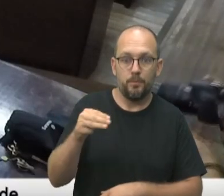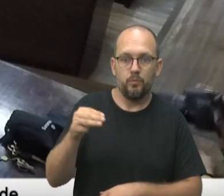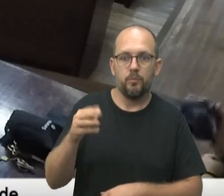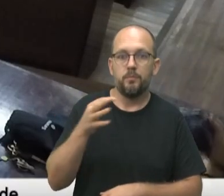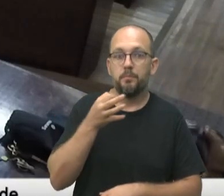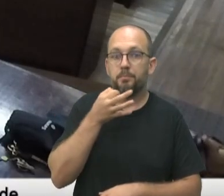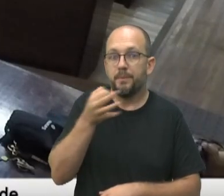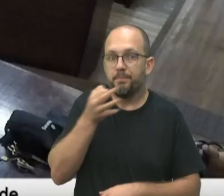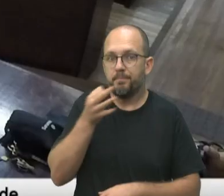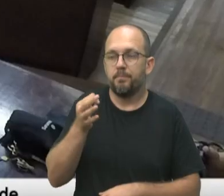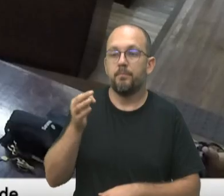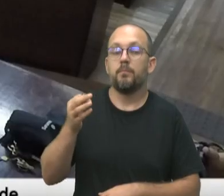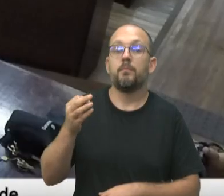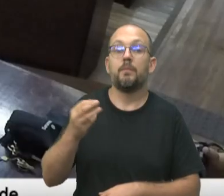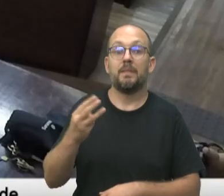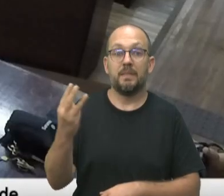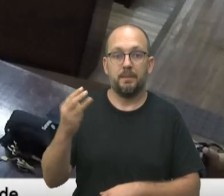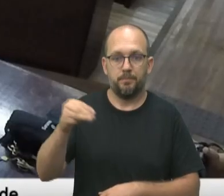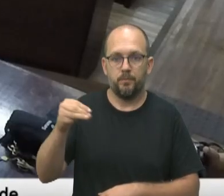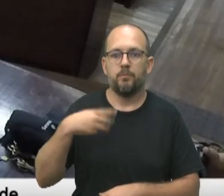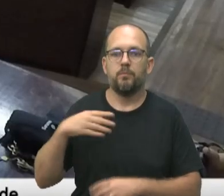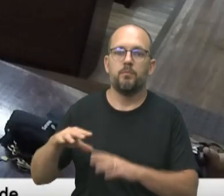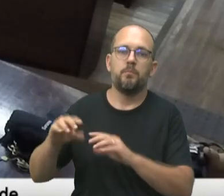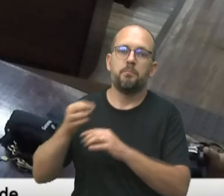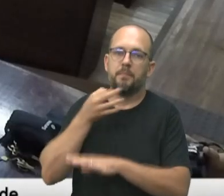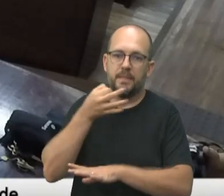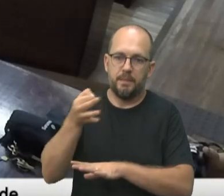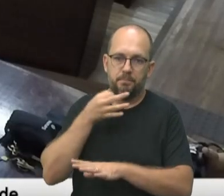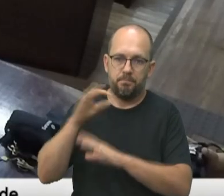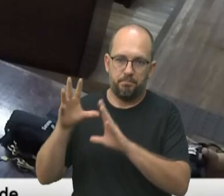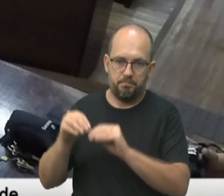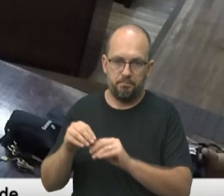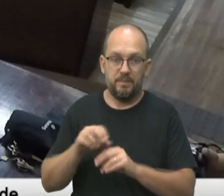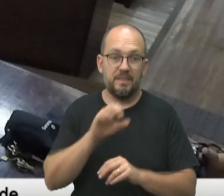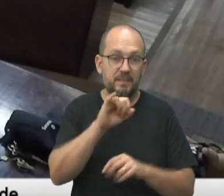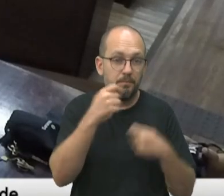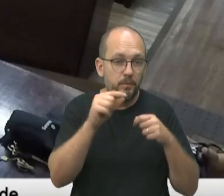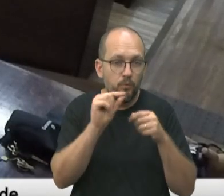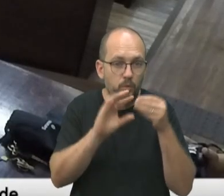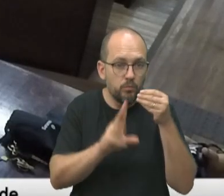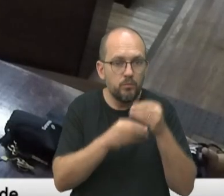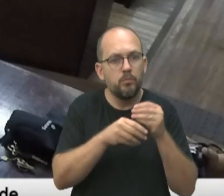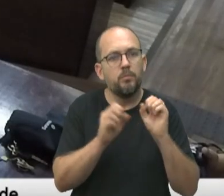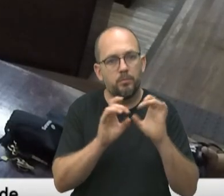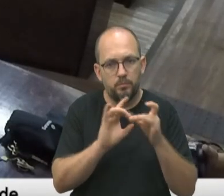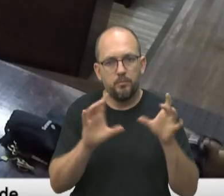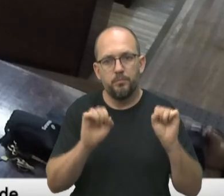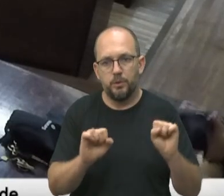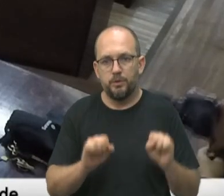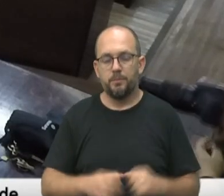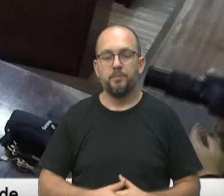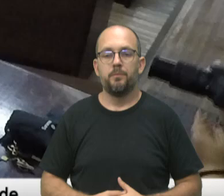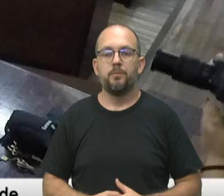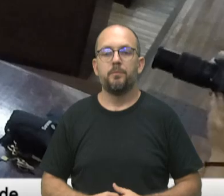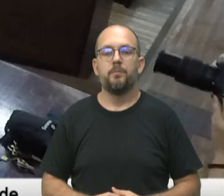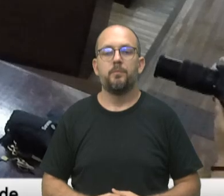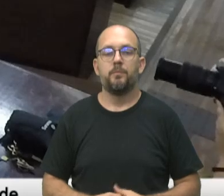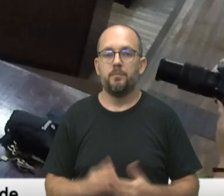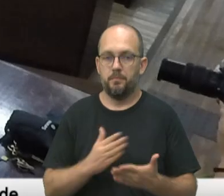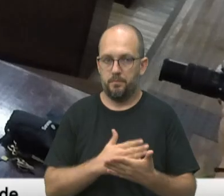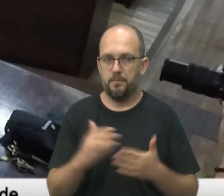o 3º minuto, ela se encerra. Se precisar completar o raciocínio, na audiência pública nós podemos. Pode começar.